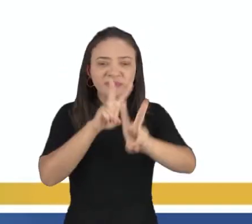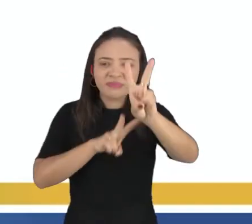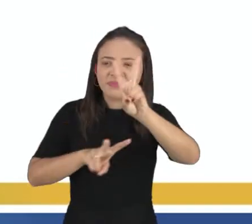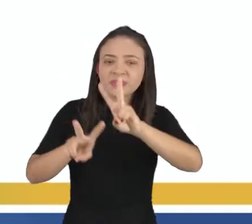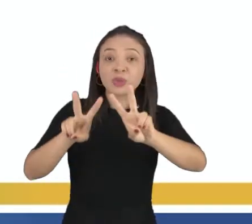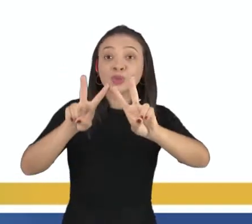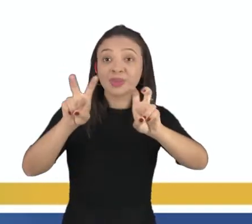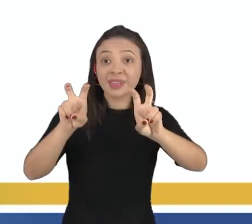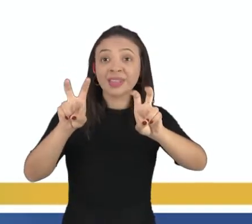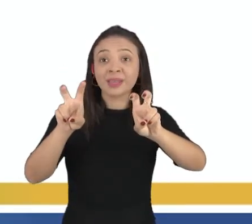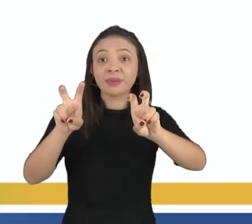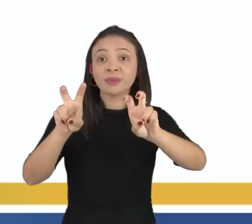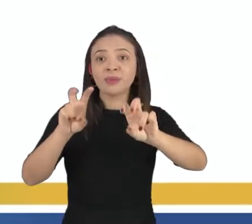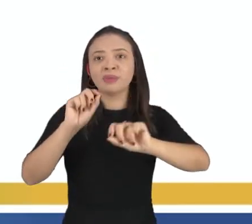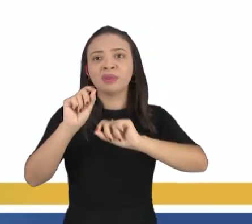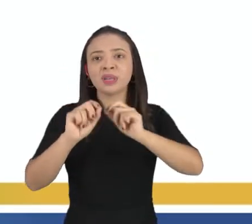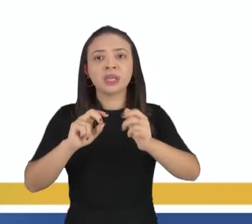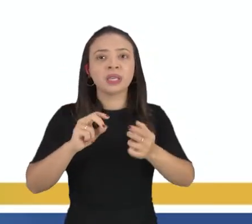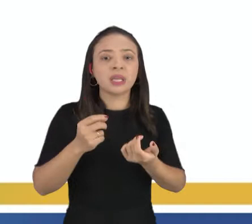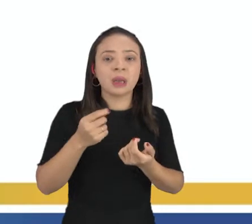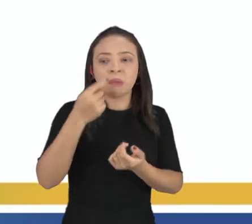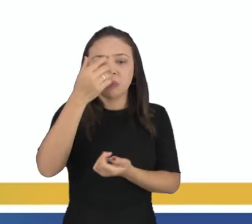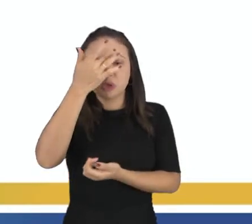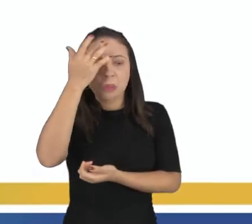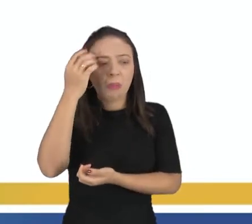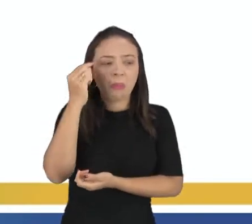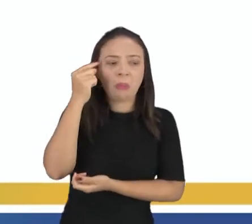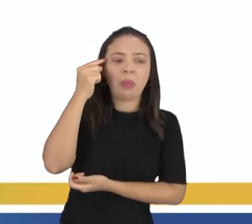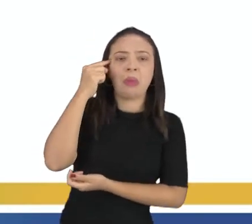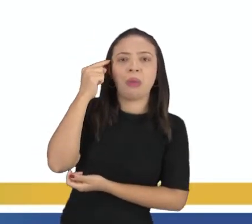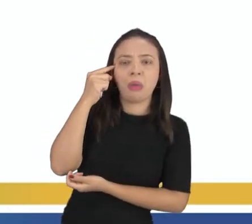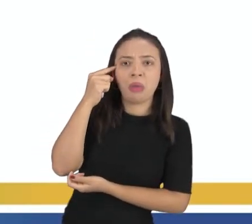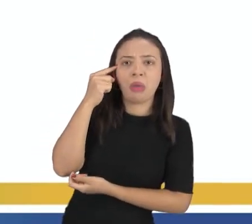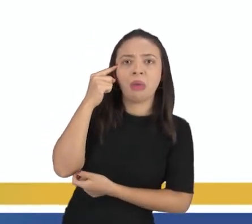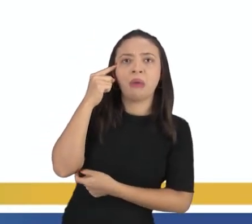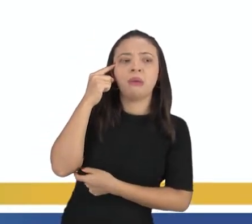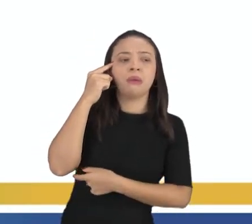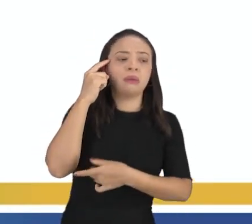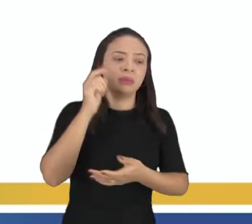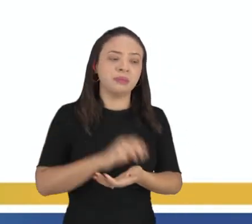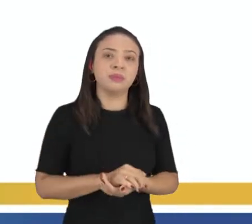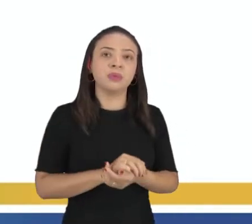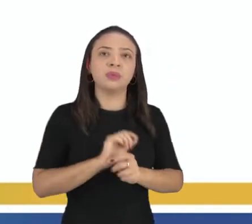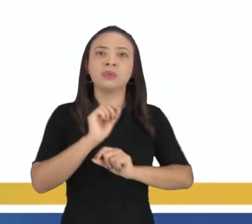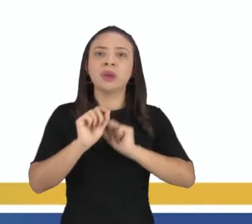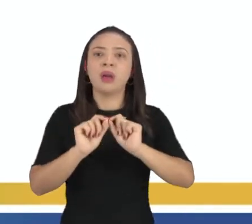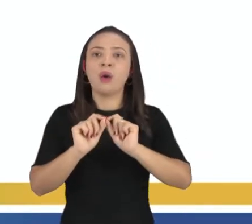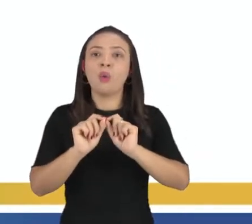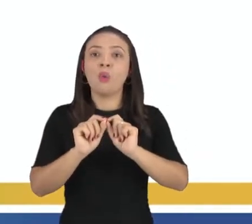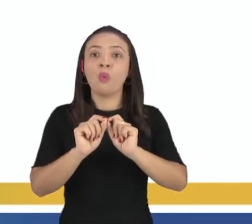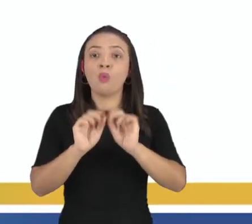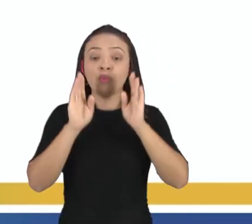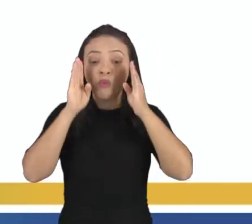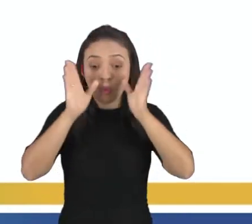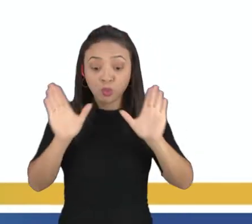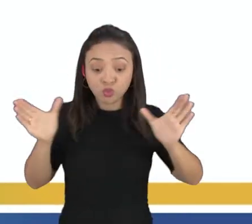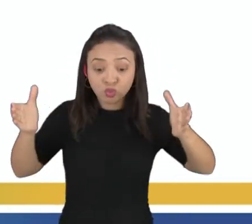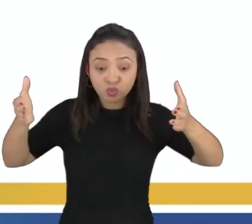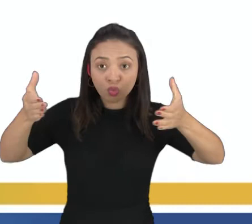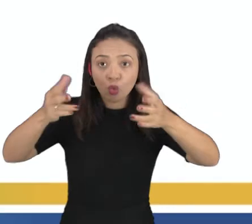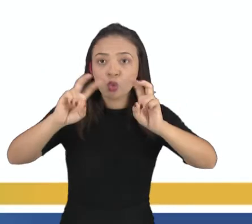visualizações do tema, né, o que fulano pensa, o que ele acha, é uma abordagem geral do tema. Aí quando chega